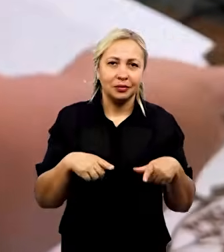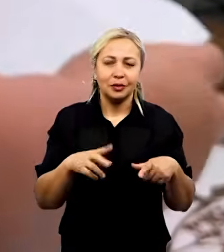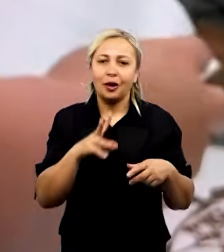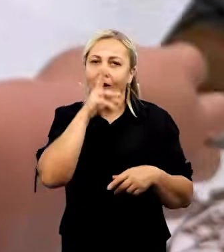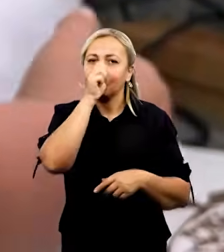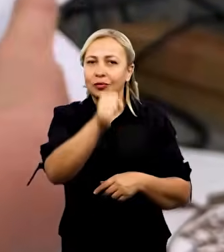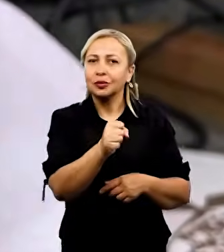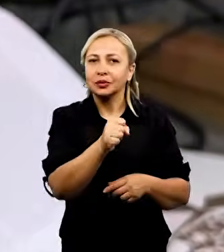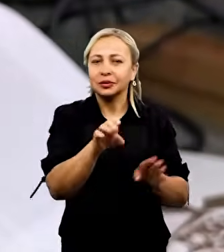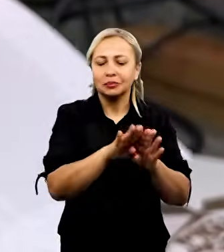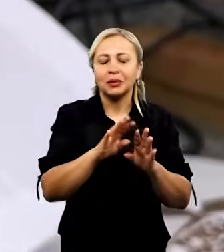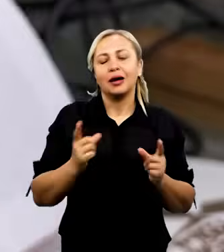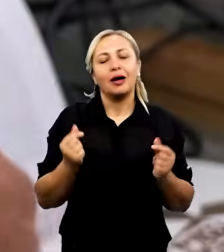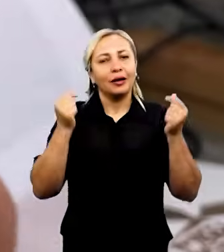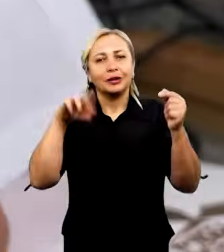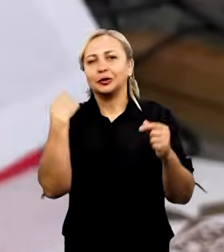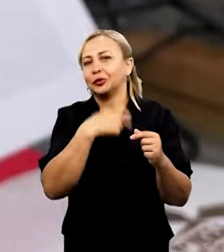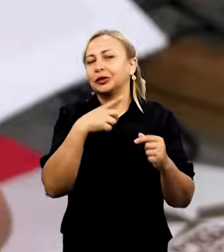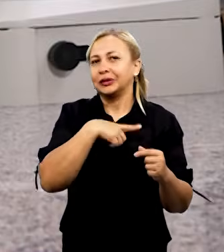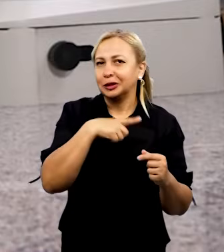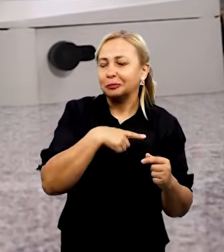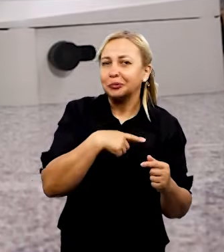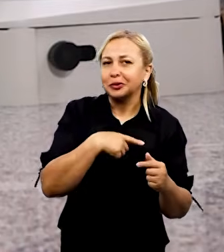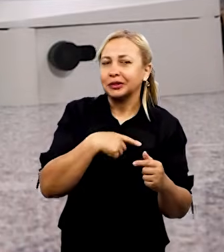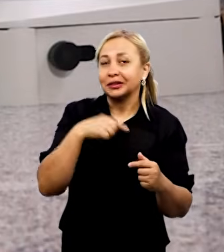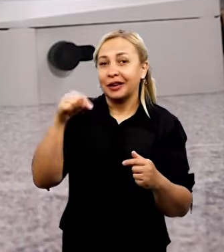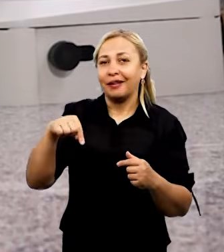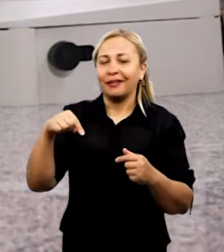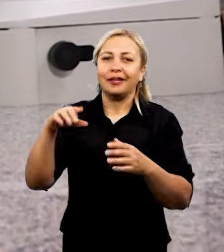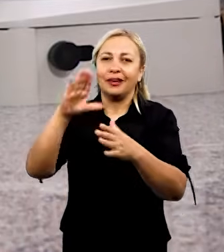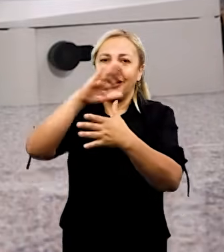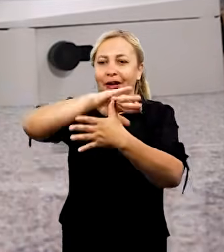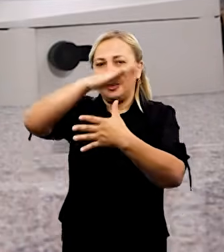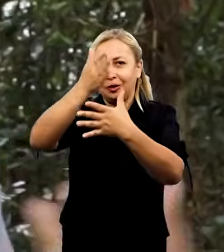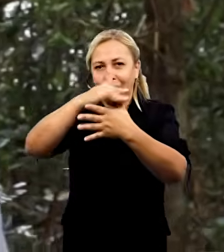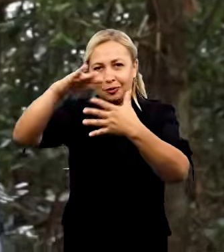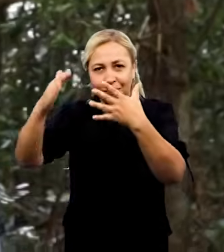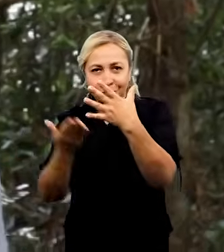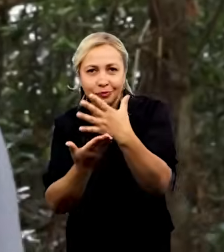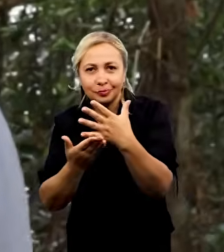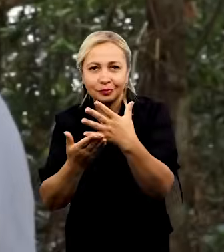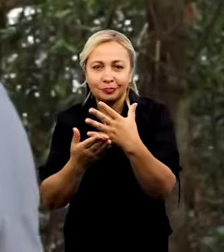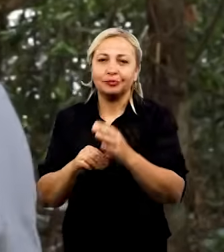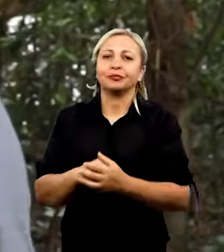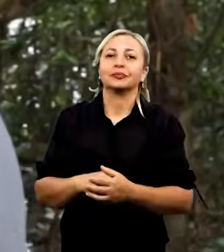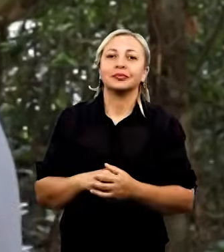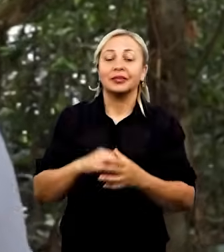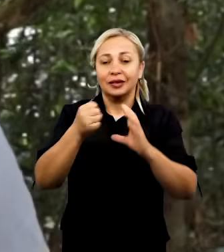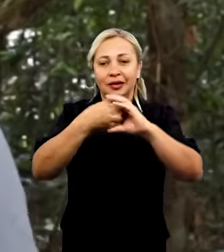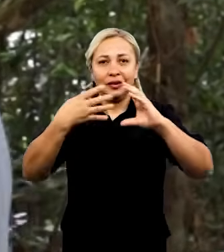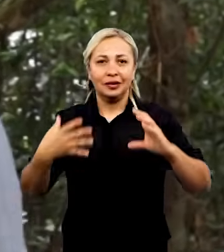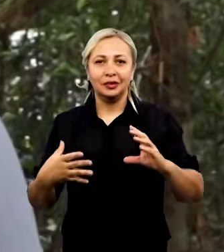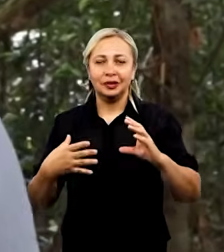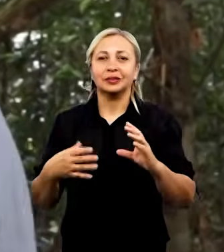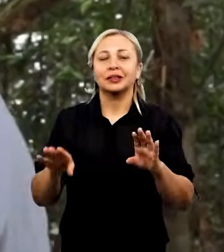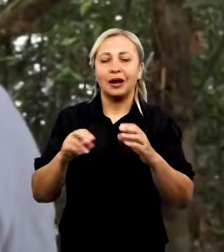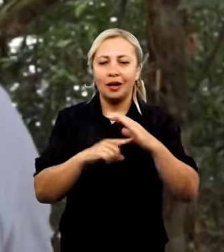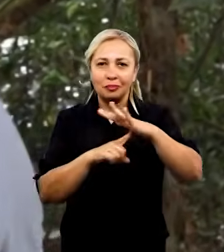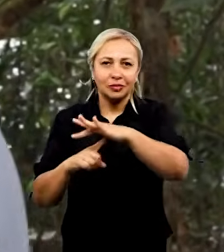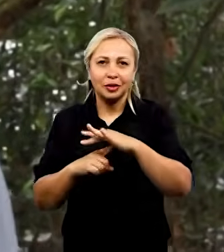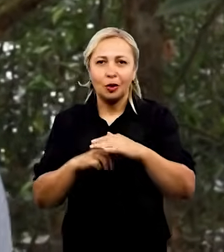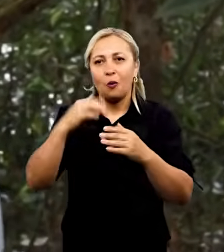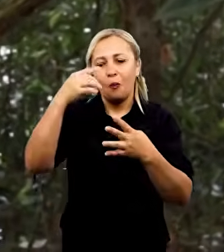eles reforçam essa riqueza que a gente tem aqui em Cruz das Almas, da mata. Essa exclusividade dessas características ambientais, com